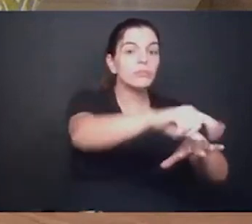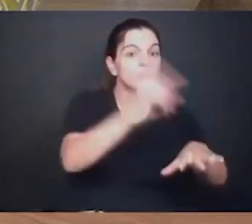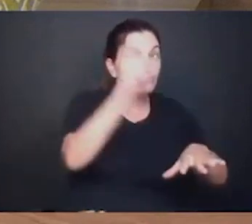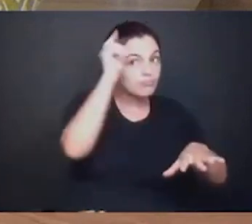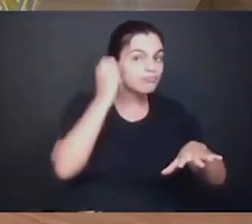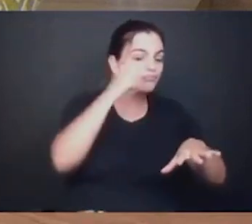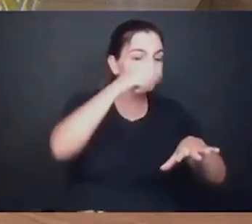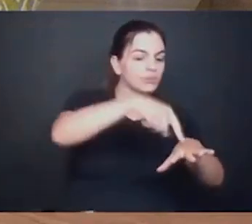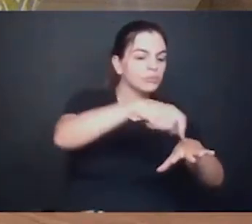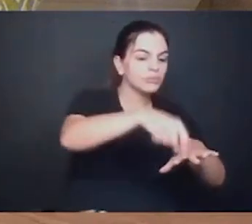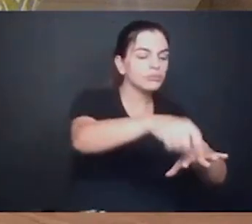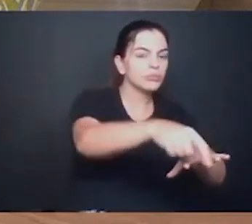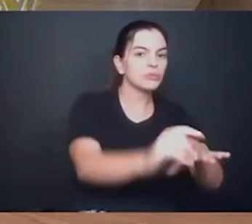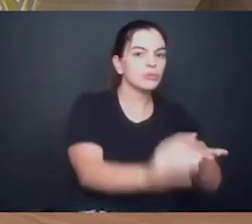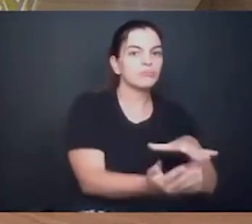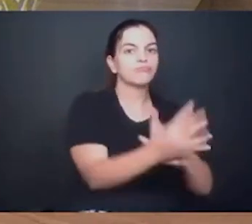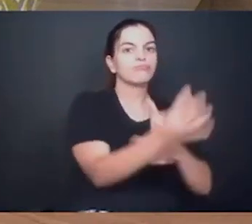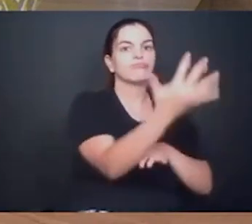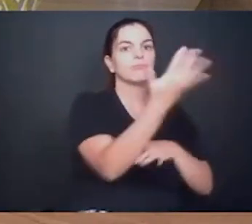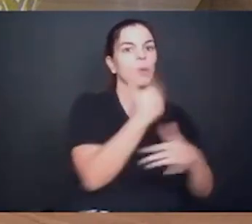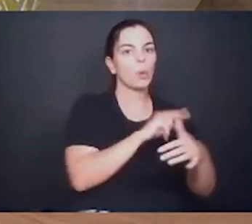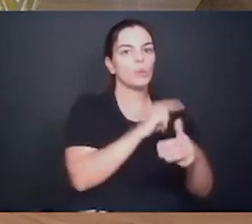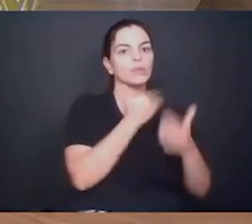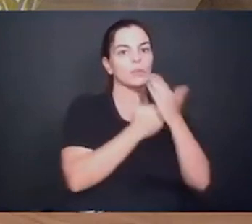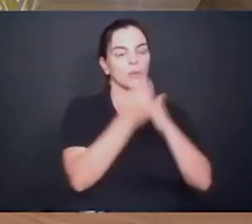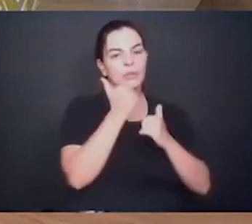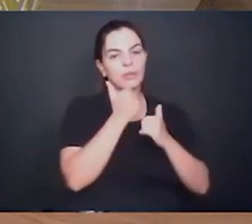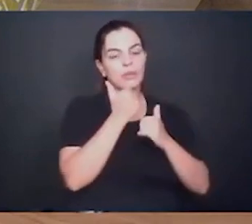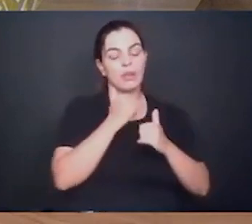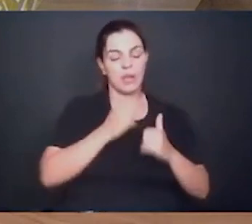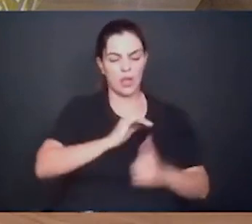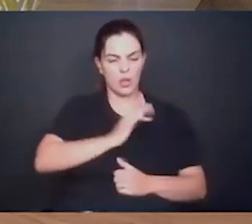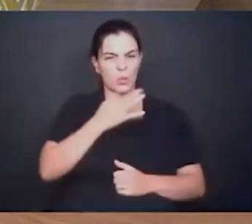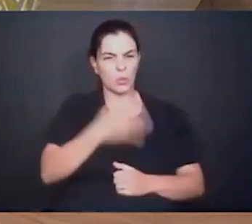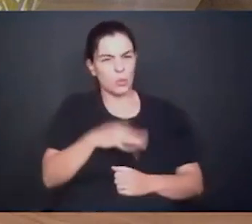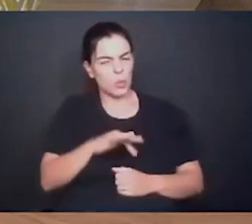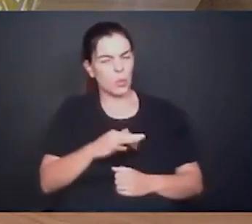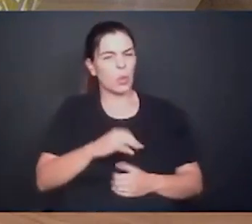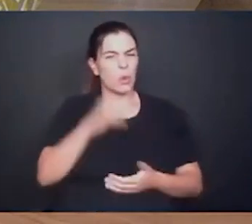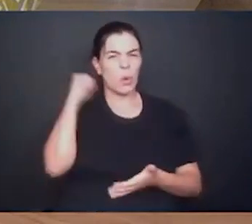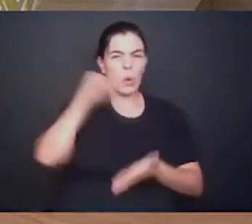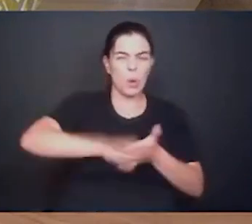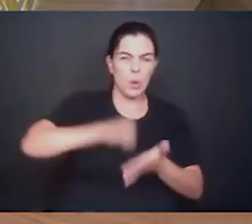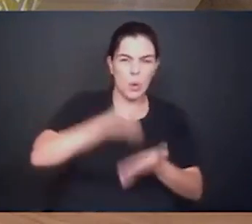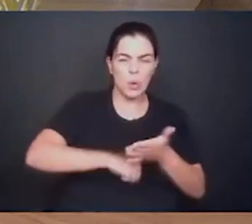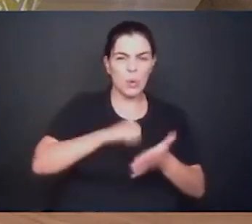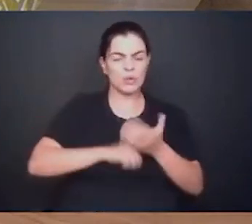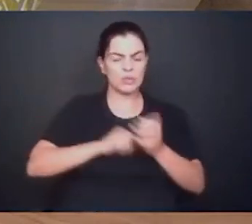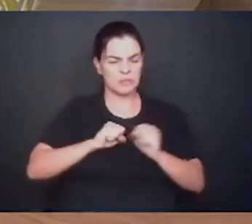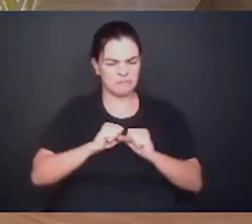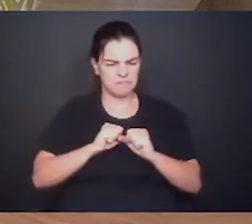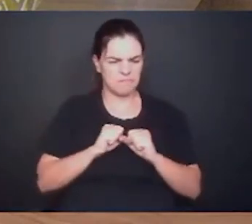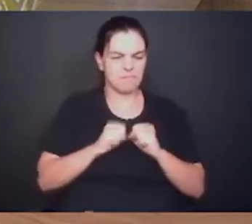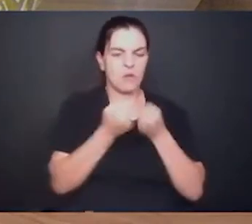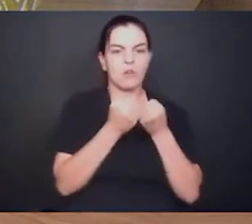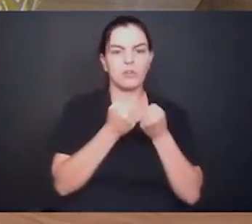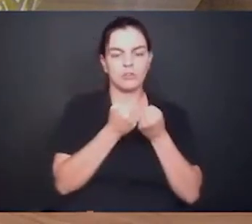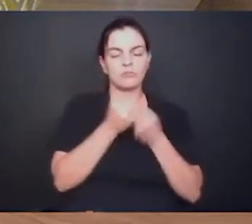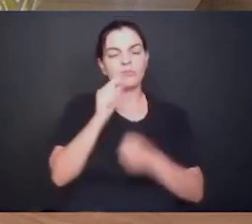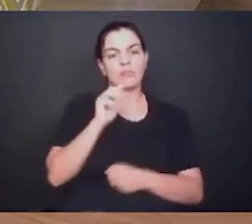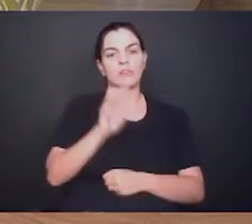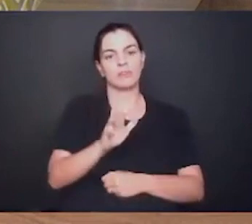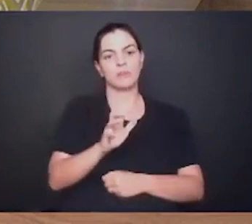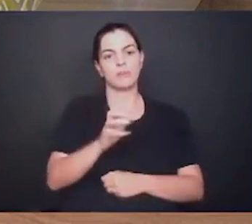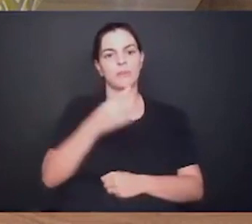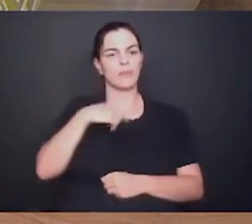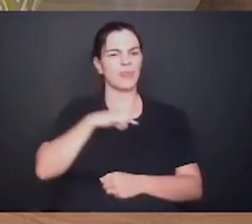algo positivo é uma forma muito poderosa de lutar contra tudo que nos aprisiona. E nós não criamos essa história de